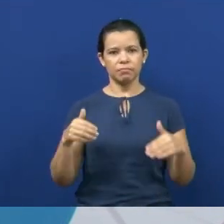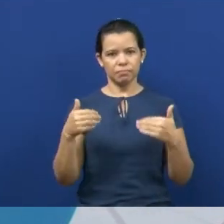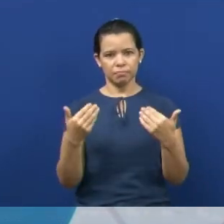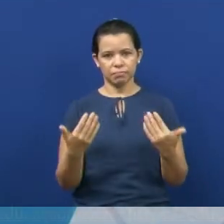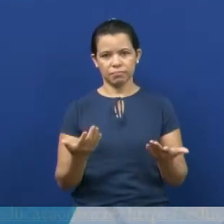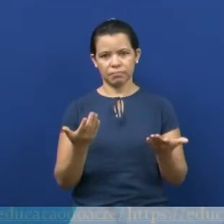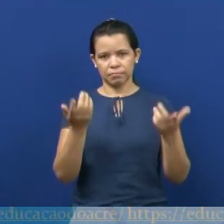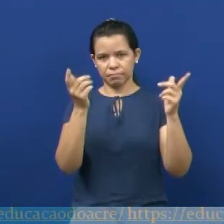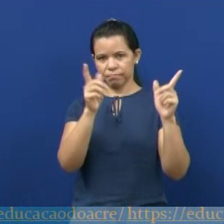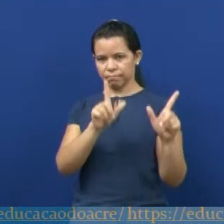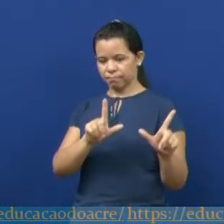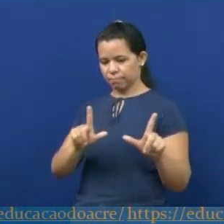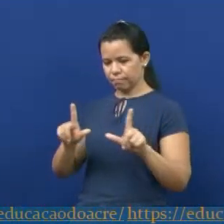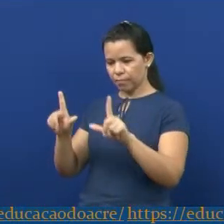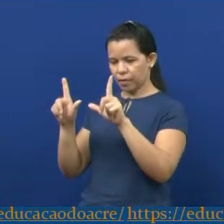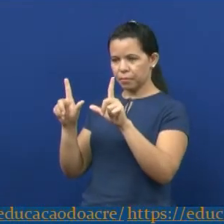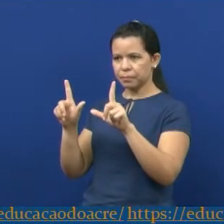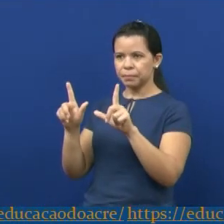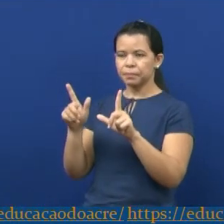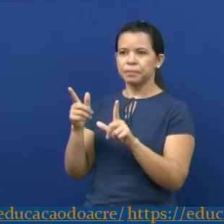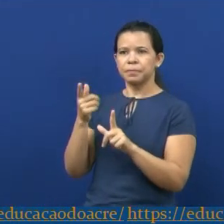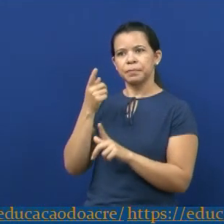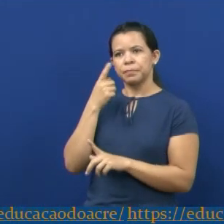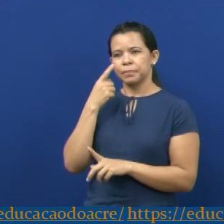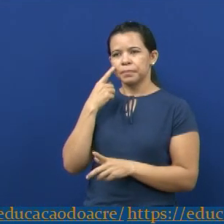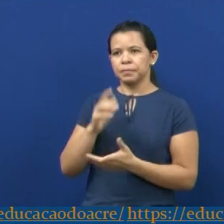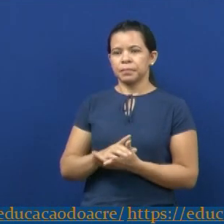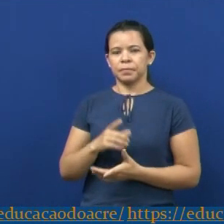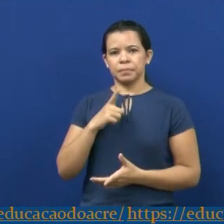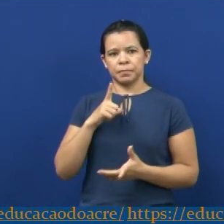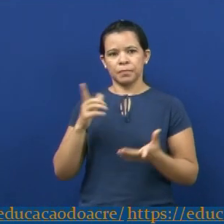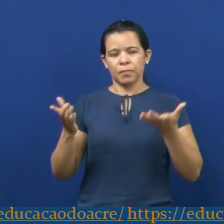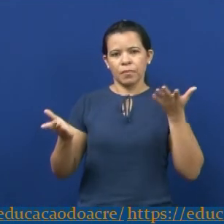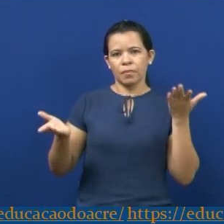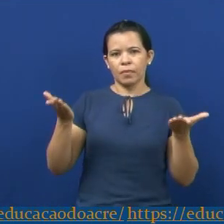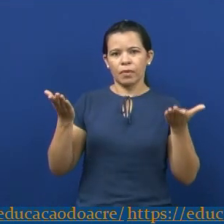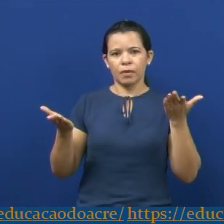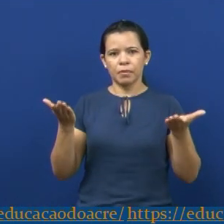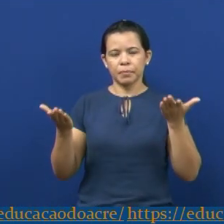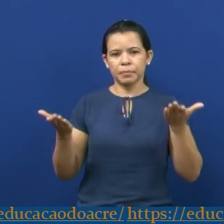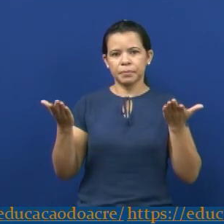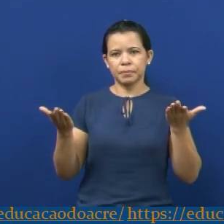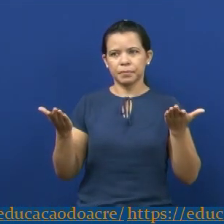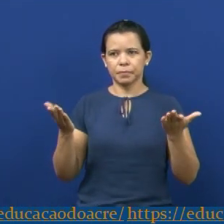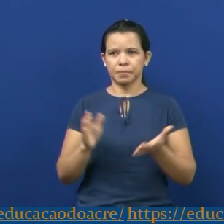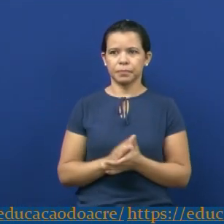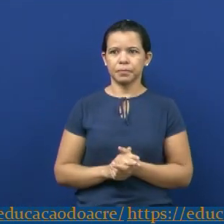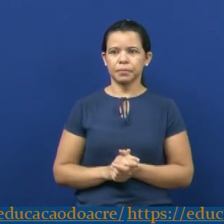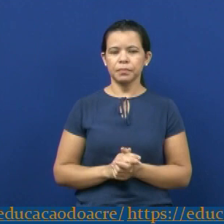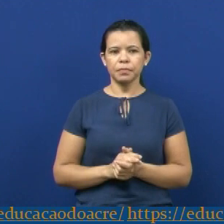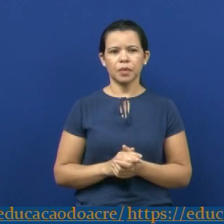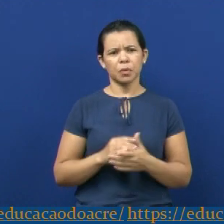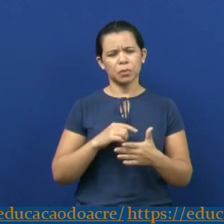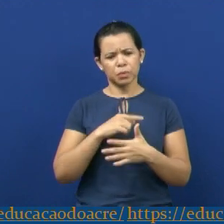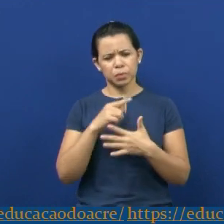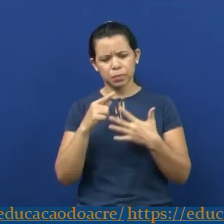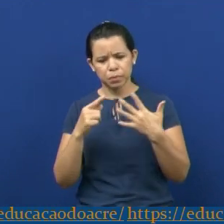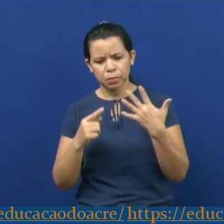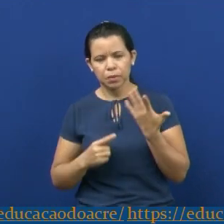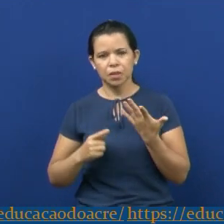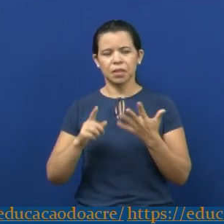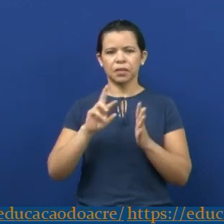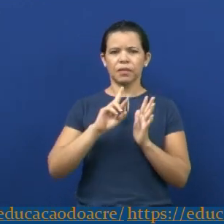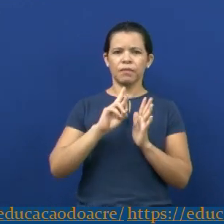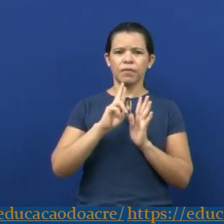para o próximo slide. Vamos ter aí um comparativo, né? Por exemplo, as principais diferenças